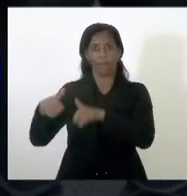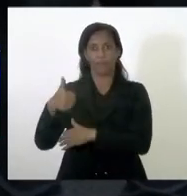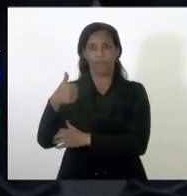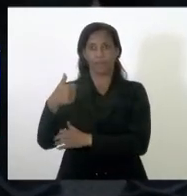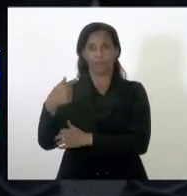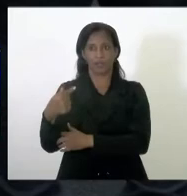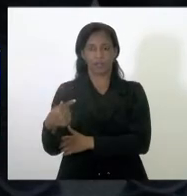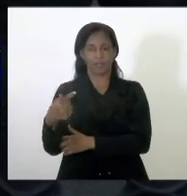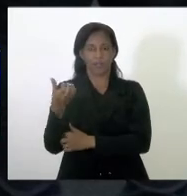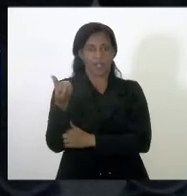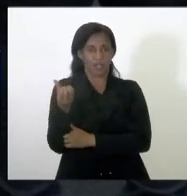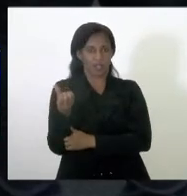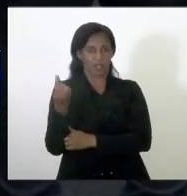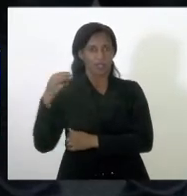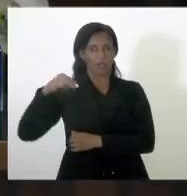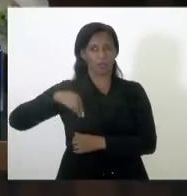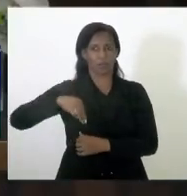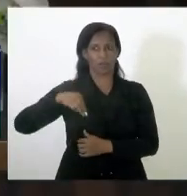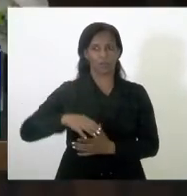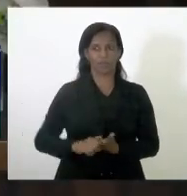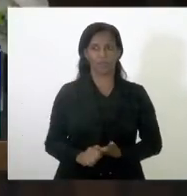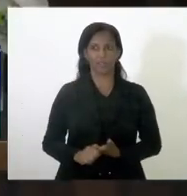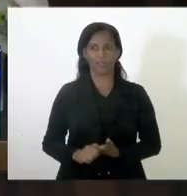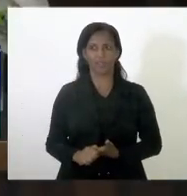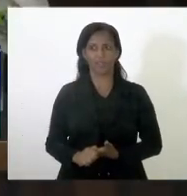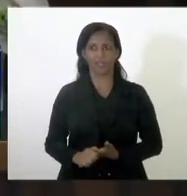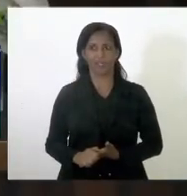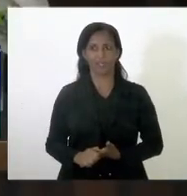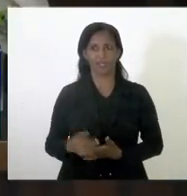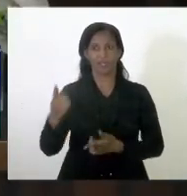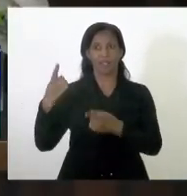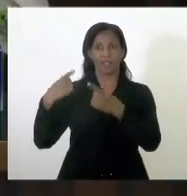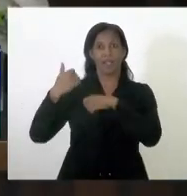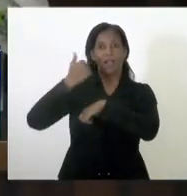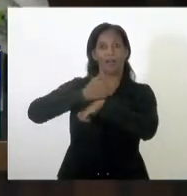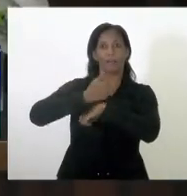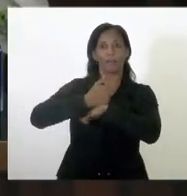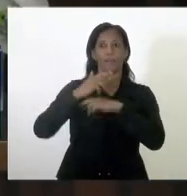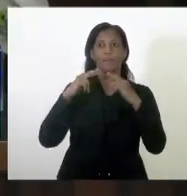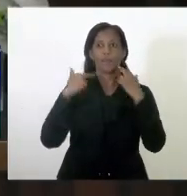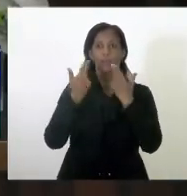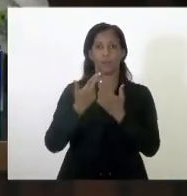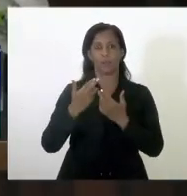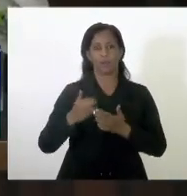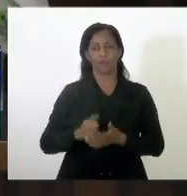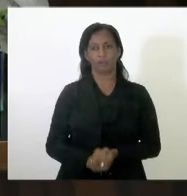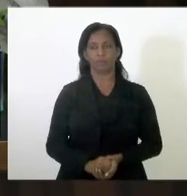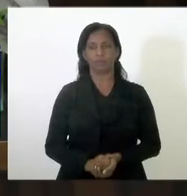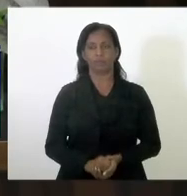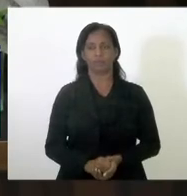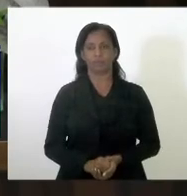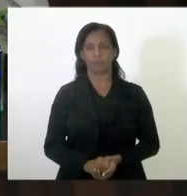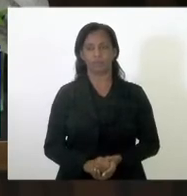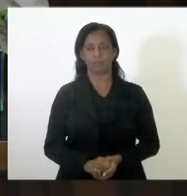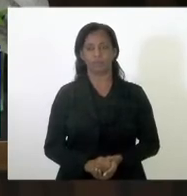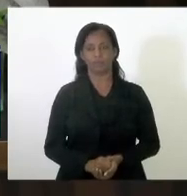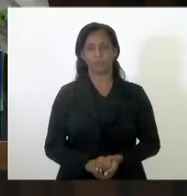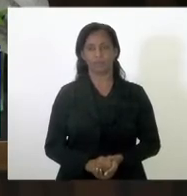17 horas e 6 minutos. Perdão, nós encerramos na sessão anterior a primeira sessão extraordinária. Então,